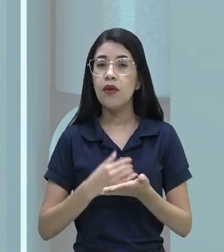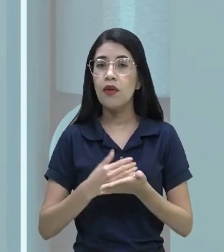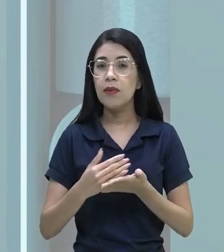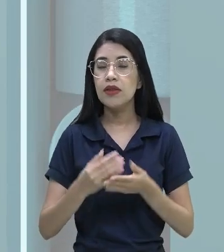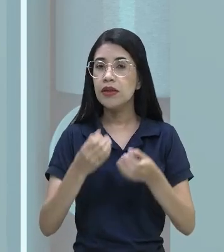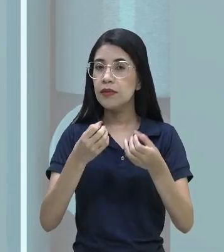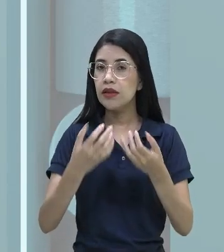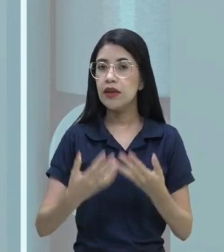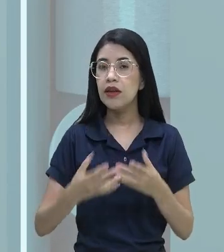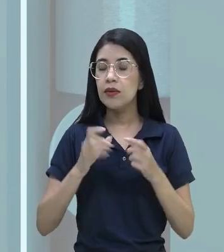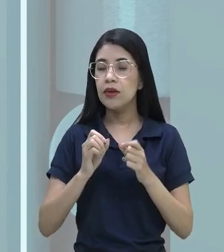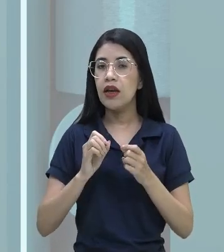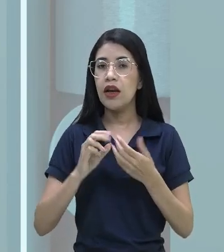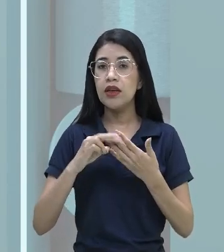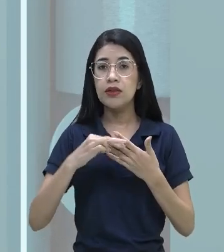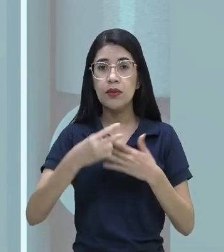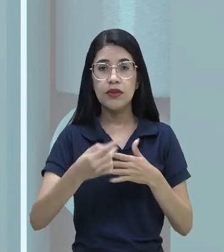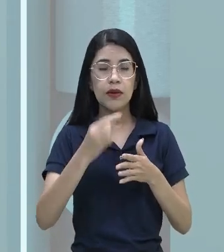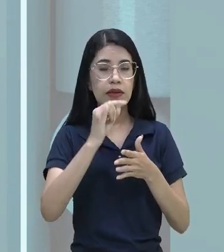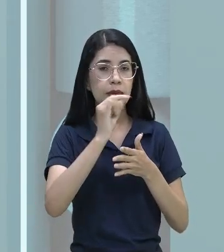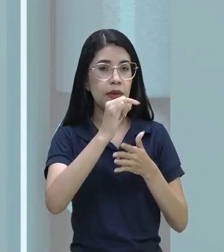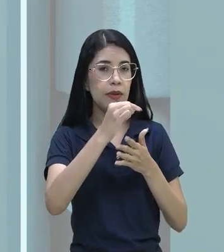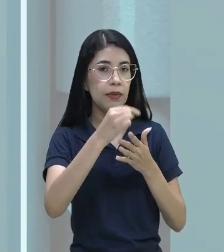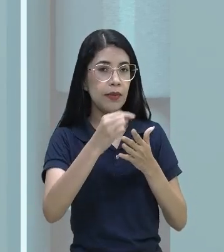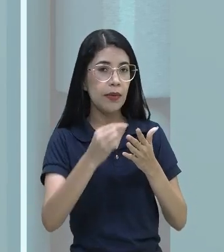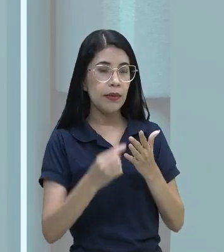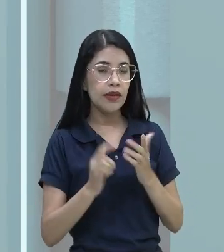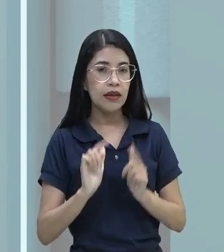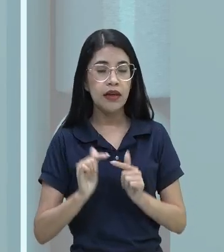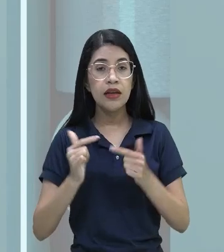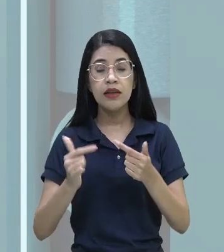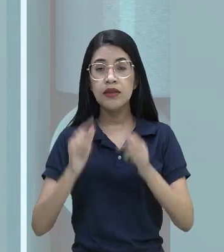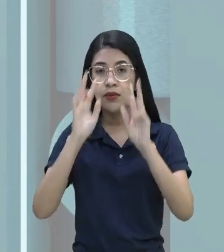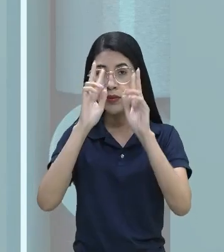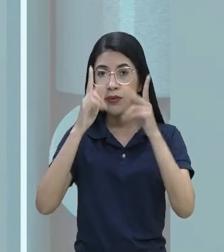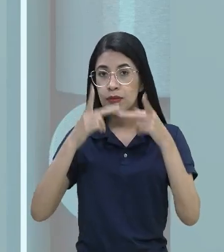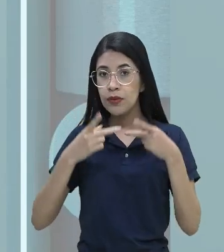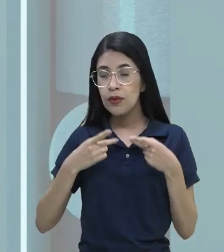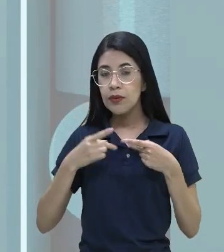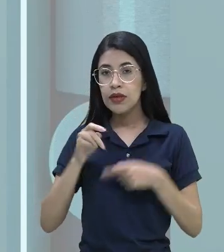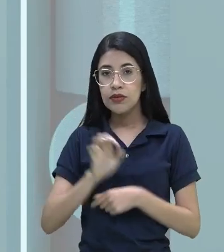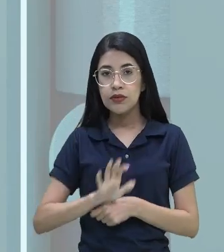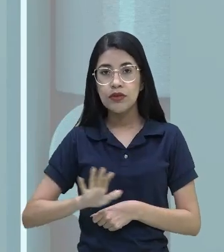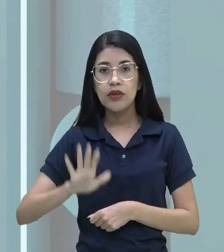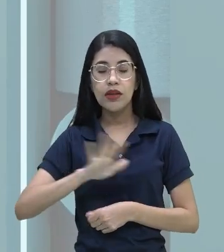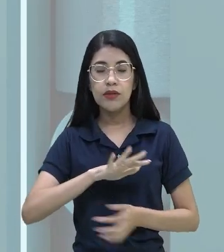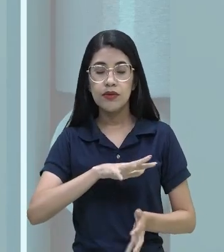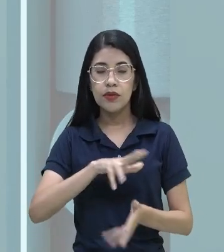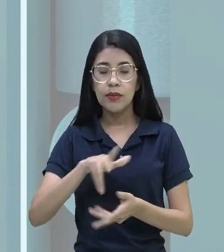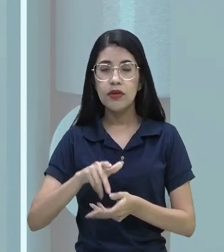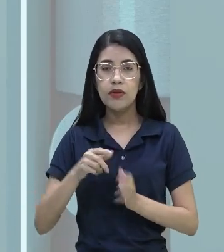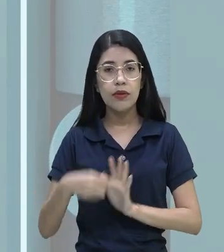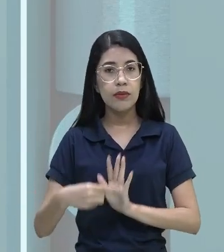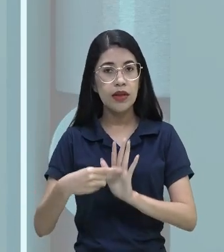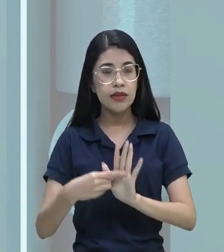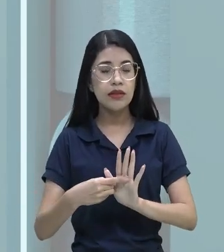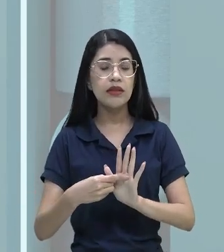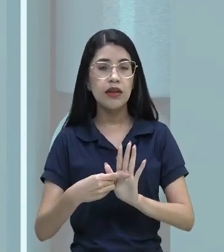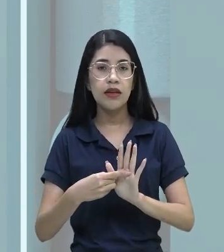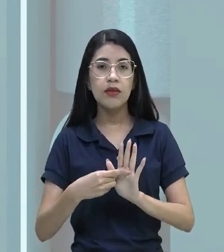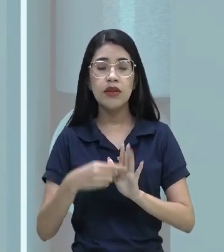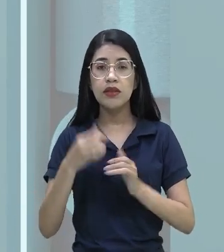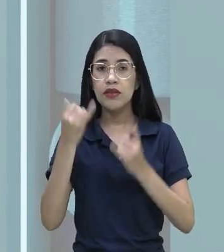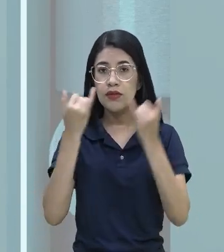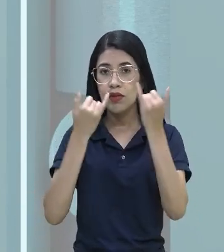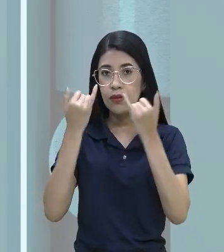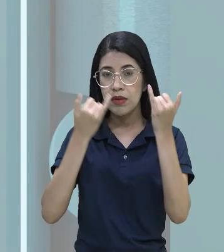olha, isso é um resultado da ação humana em escala global. E aí eu trago este dado numérico. Então vejam que